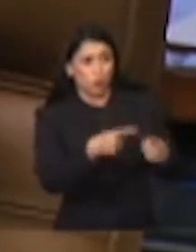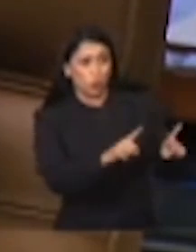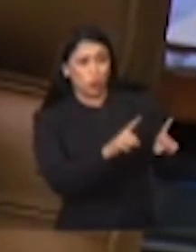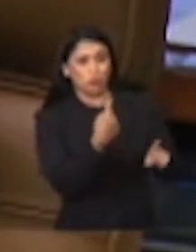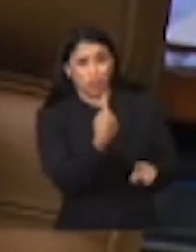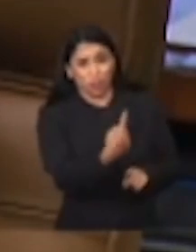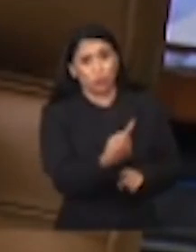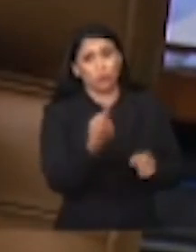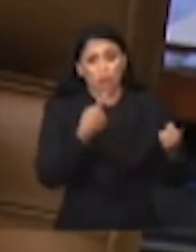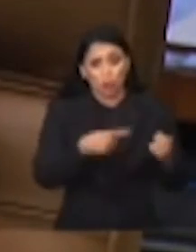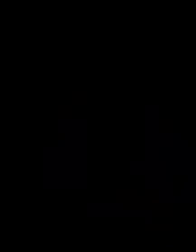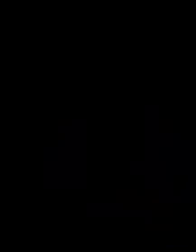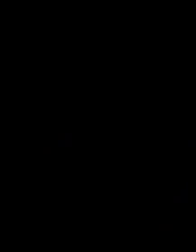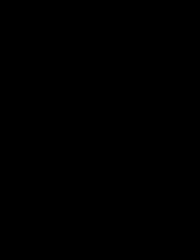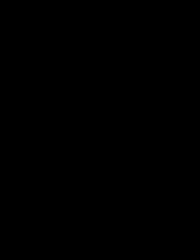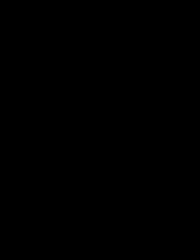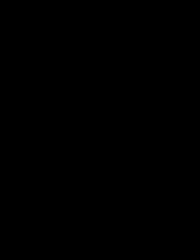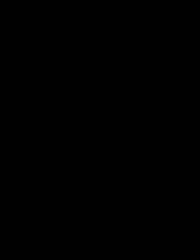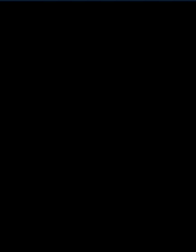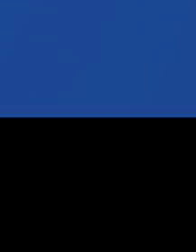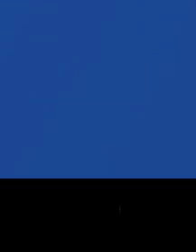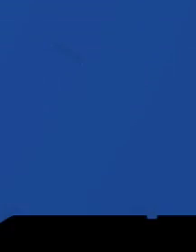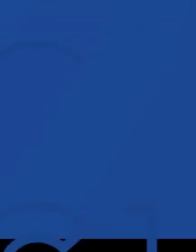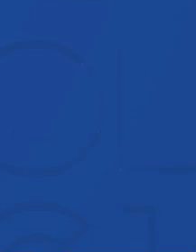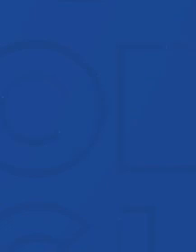brasileiro constitucionalmente definido